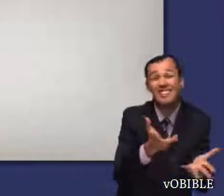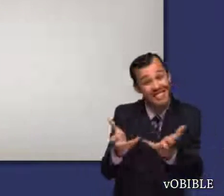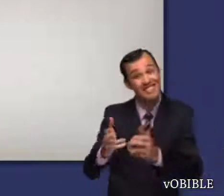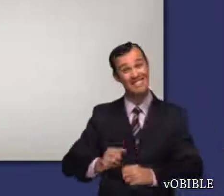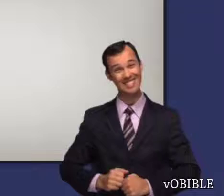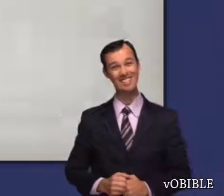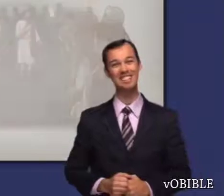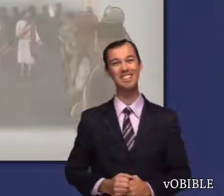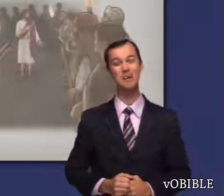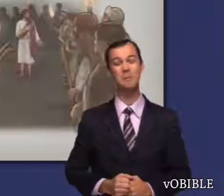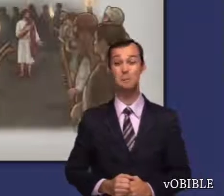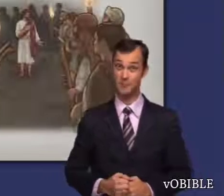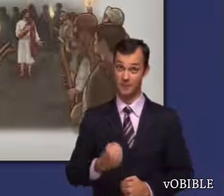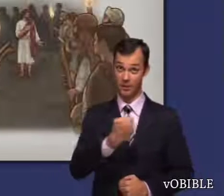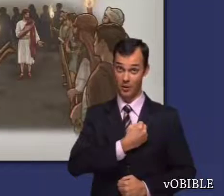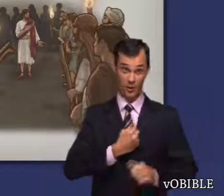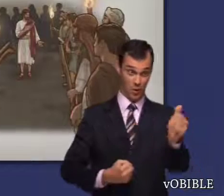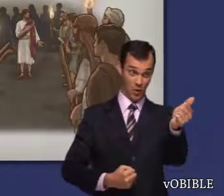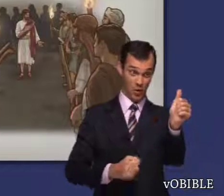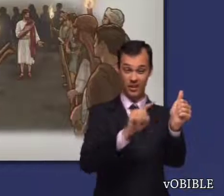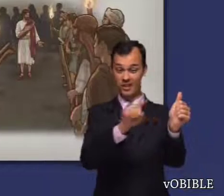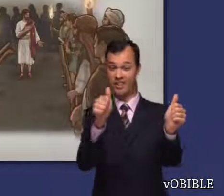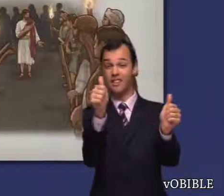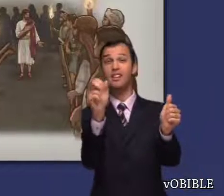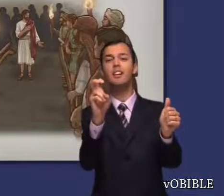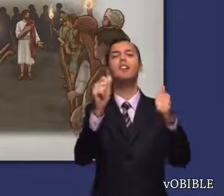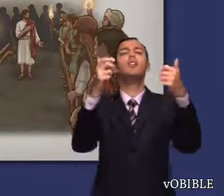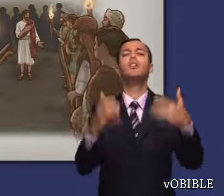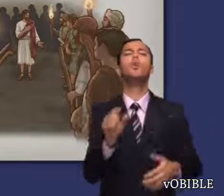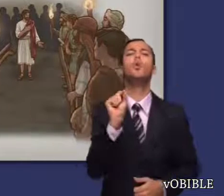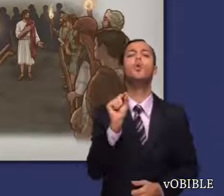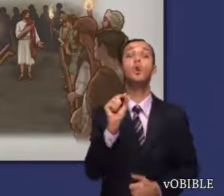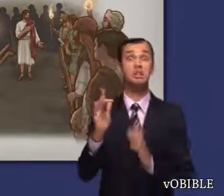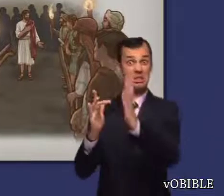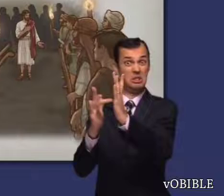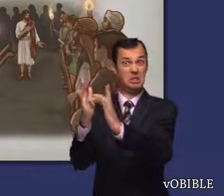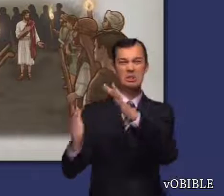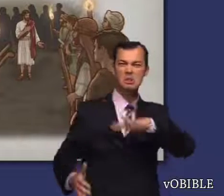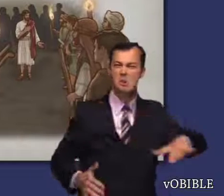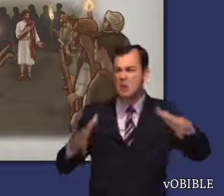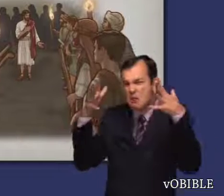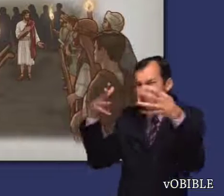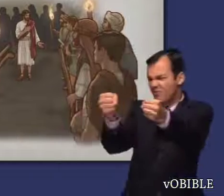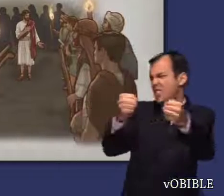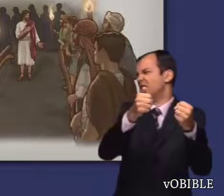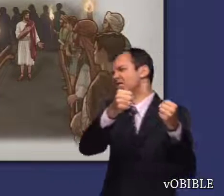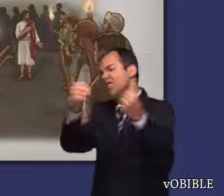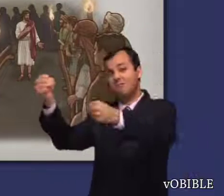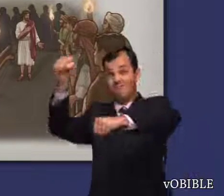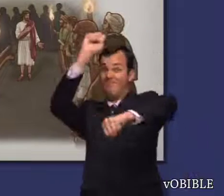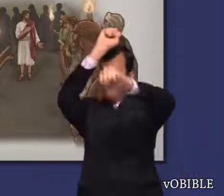Os capítulos 11 a 15 falam da última semana de Jesus na Terra, incluindo os eventos que levaram à sua